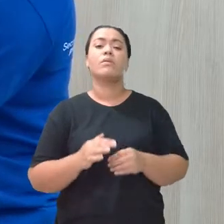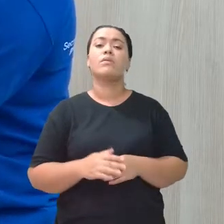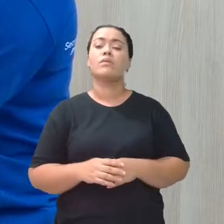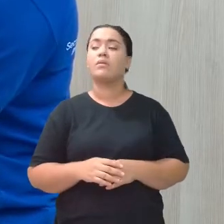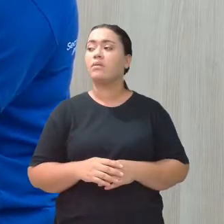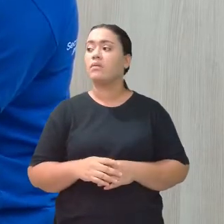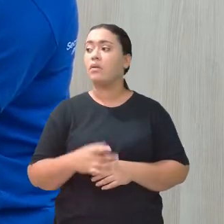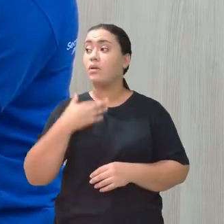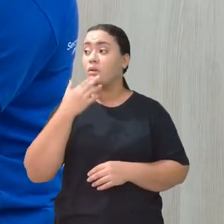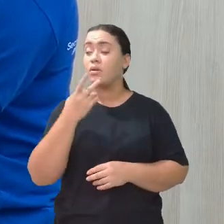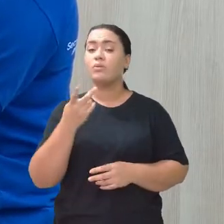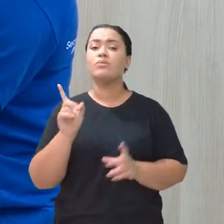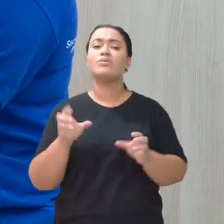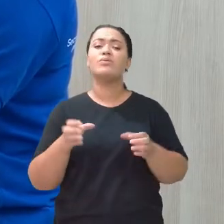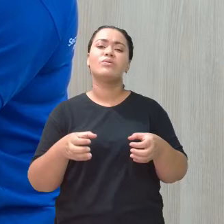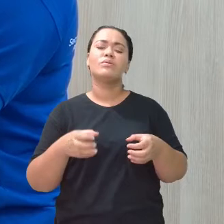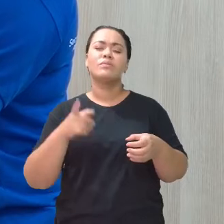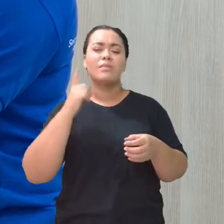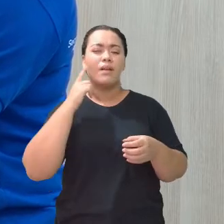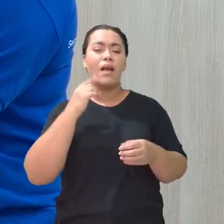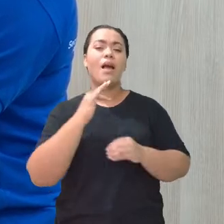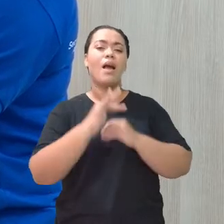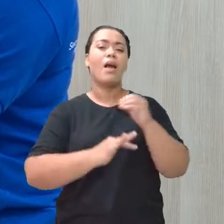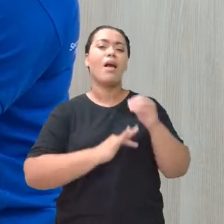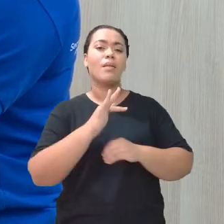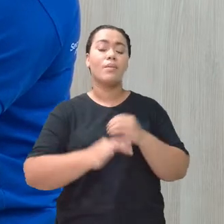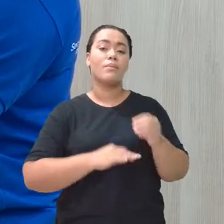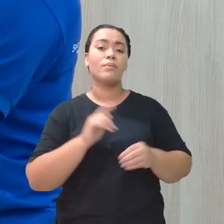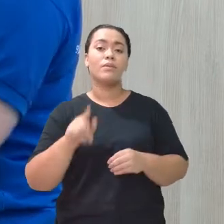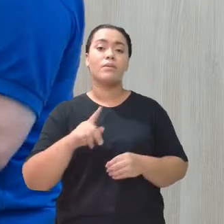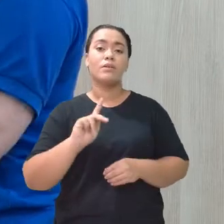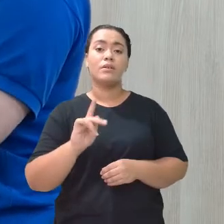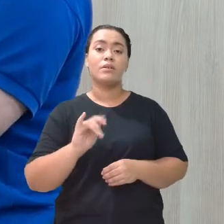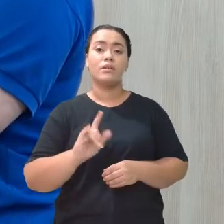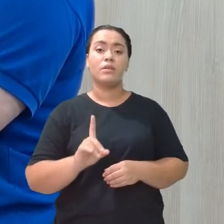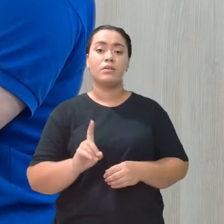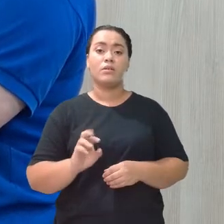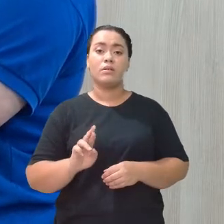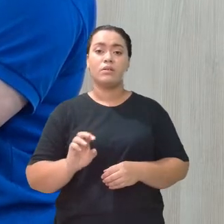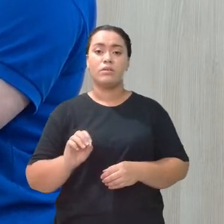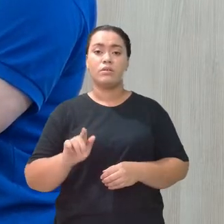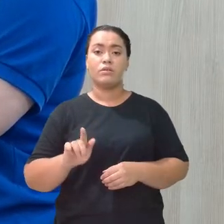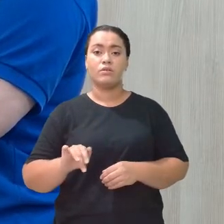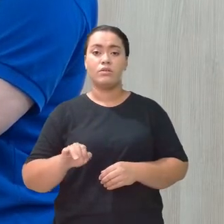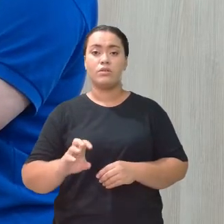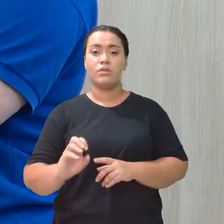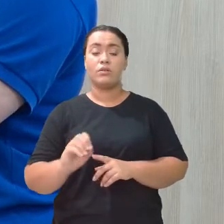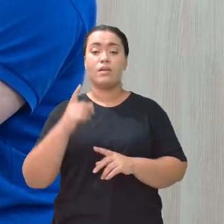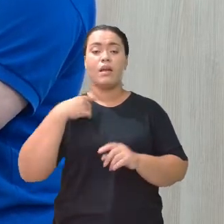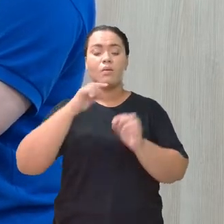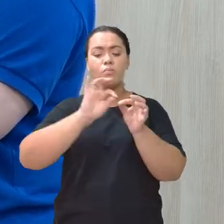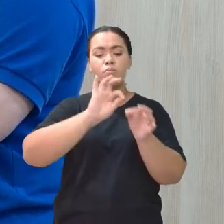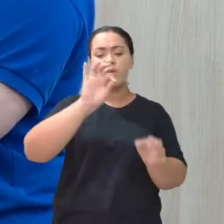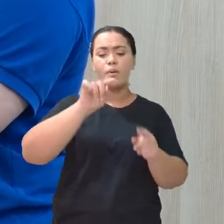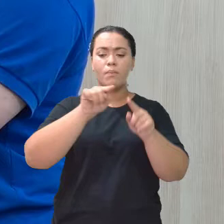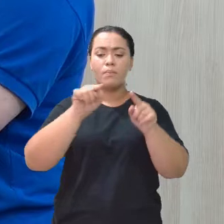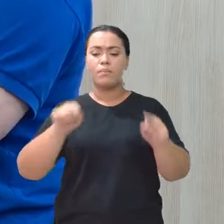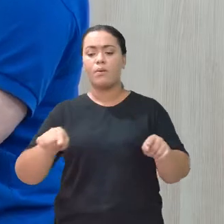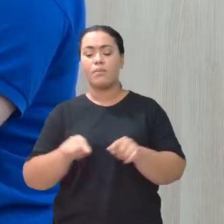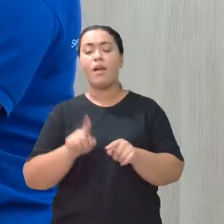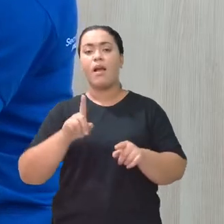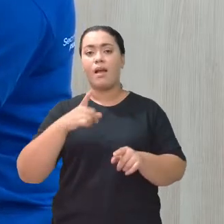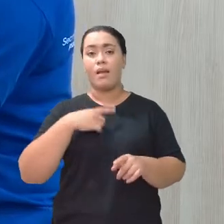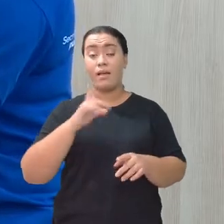e botei 2 laranjas, 2 átomos de hidrogênio. E aqui ela tem essa pontezinha, uma ligação